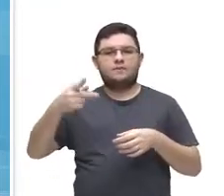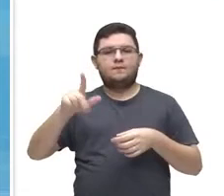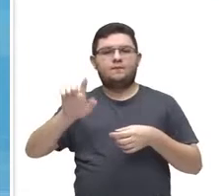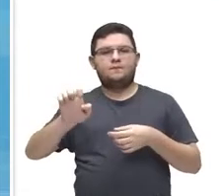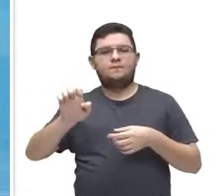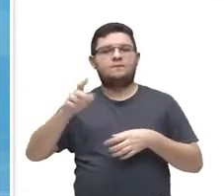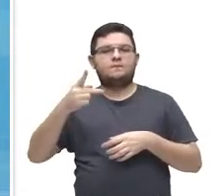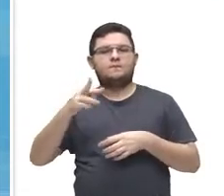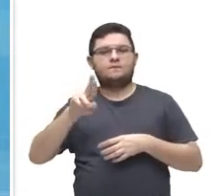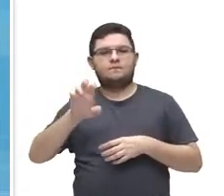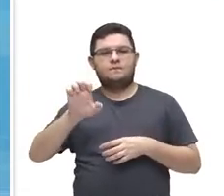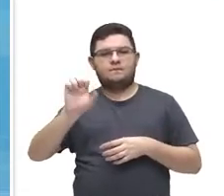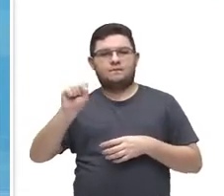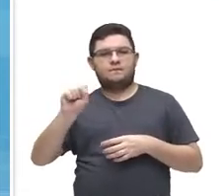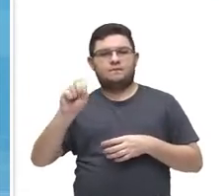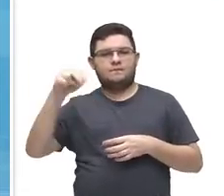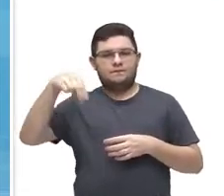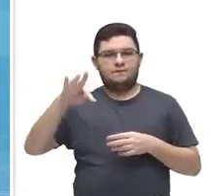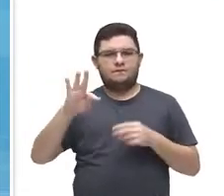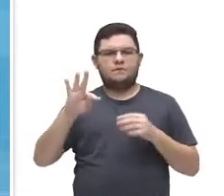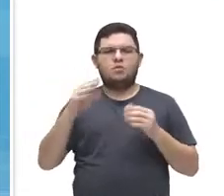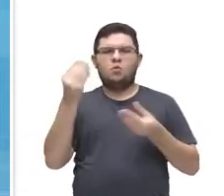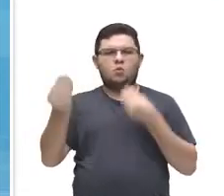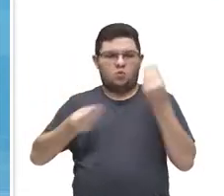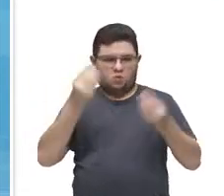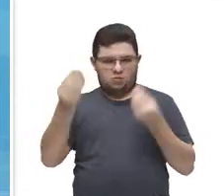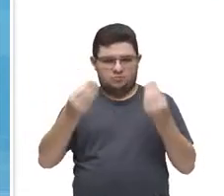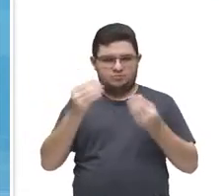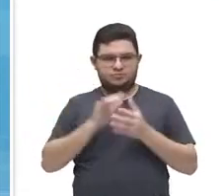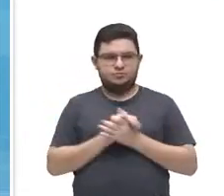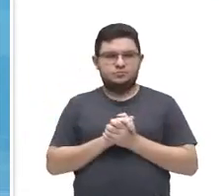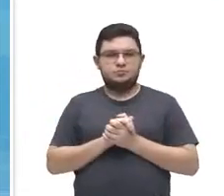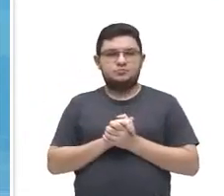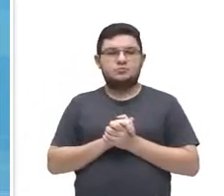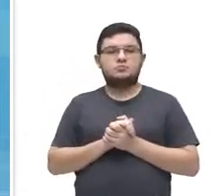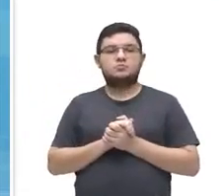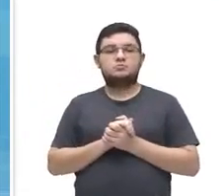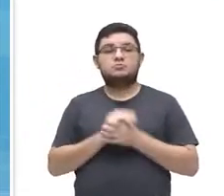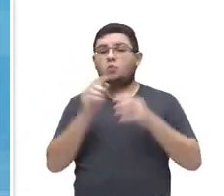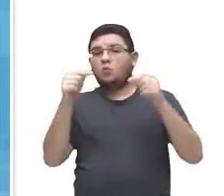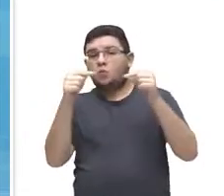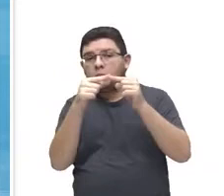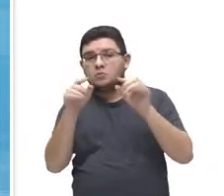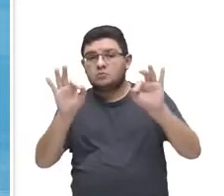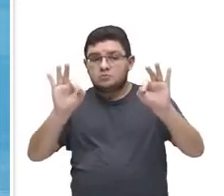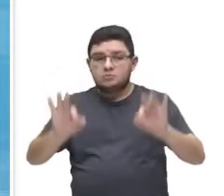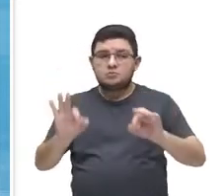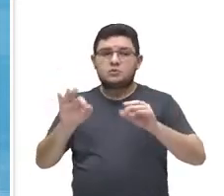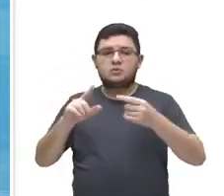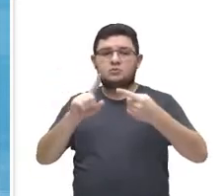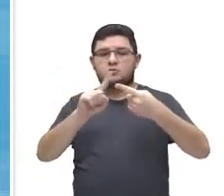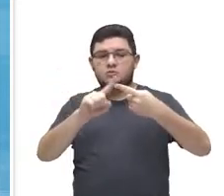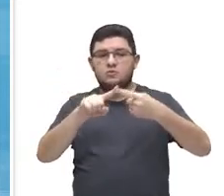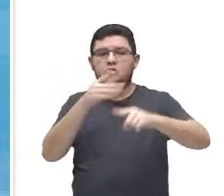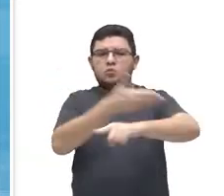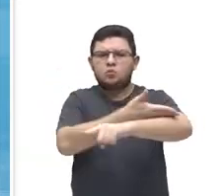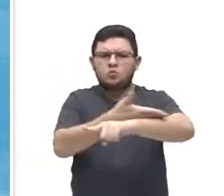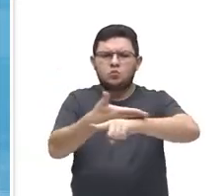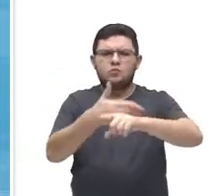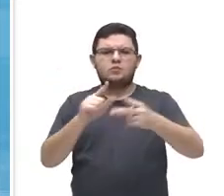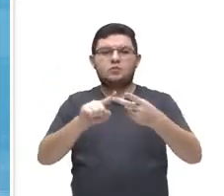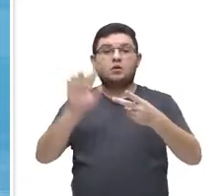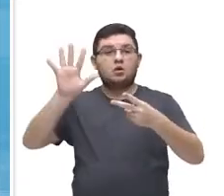Simple Present, então é o tempo verbal, nós utilizamos para falar de hábitos, ações ou eventos